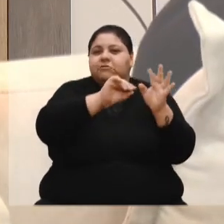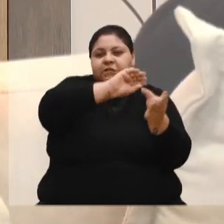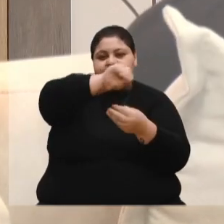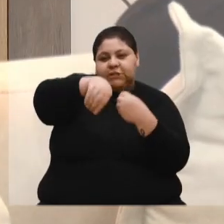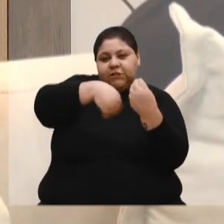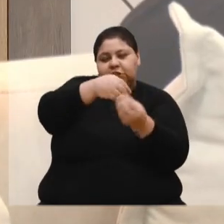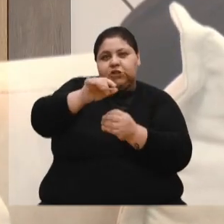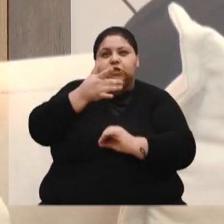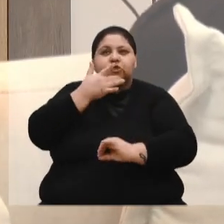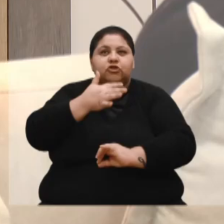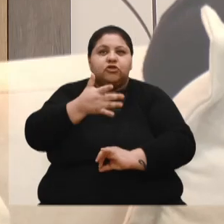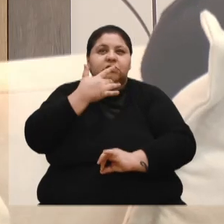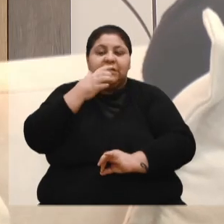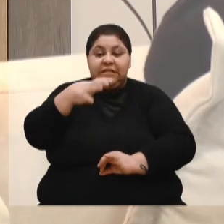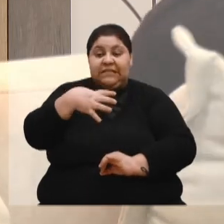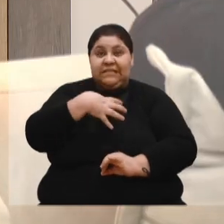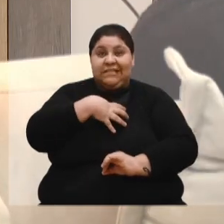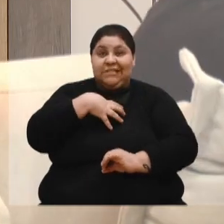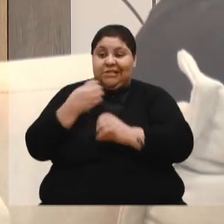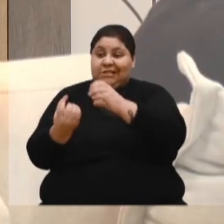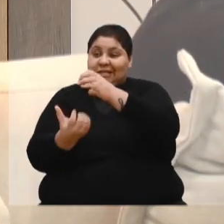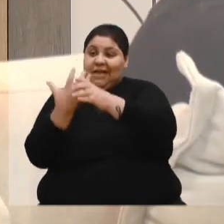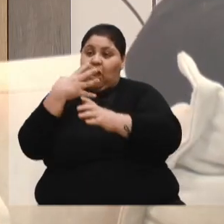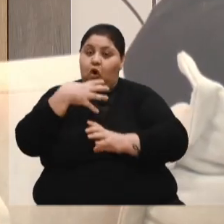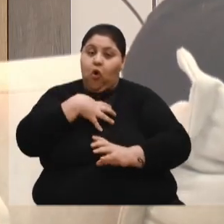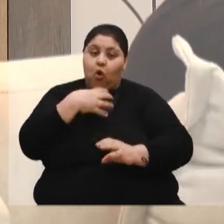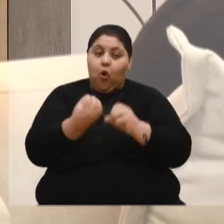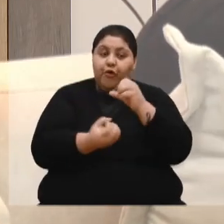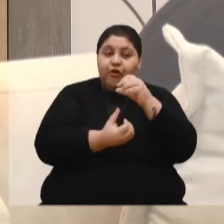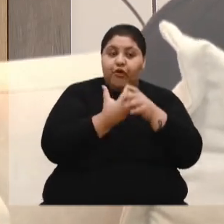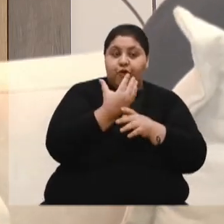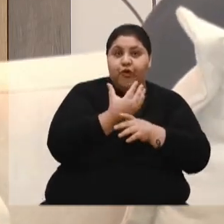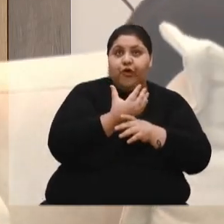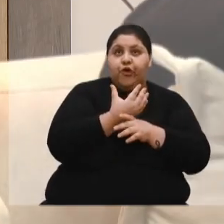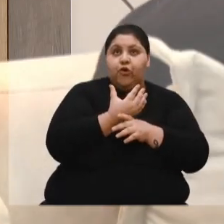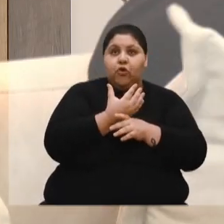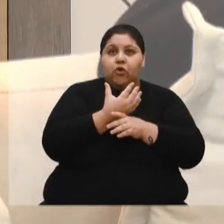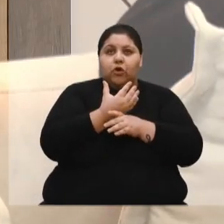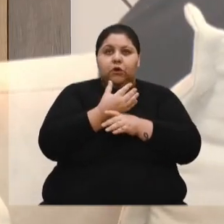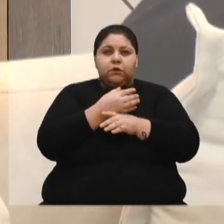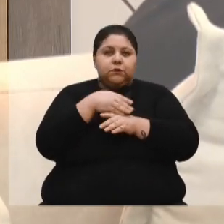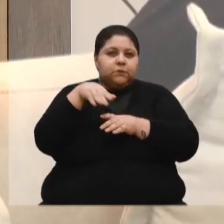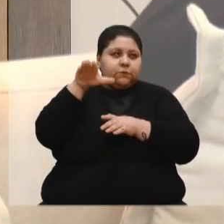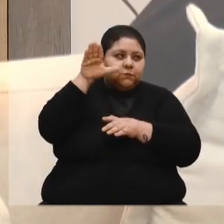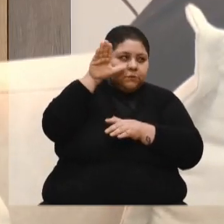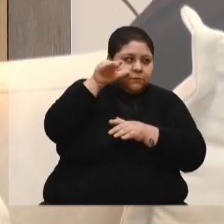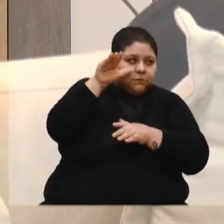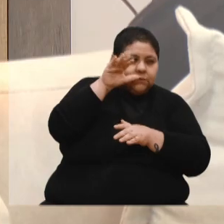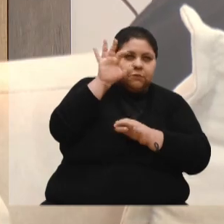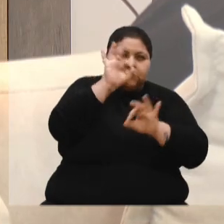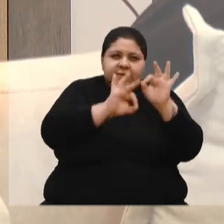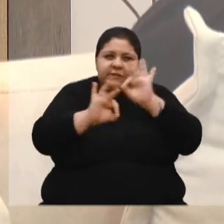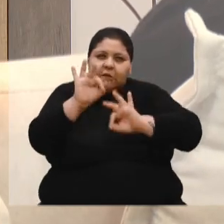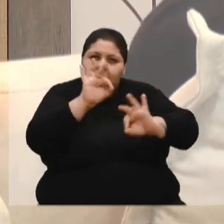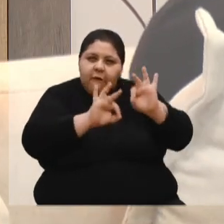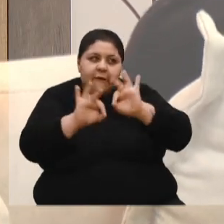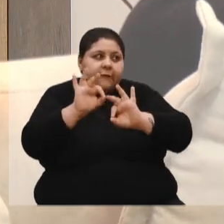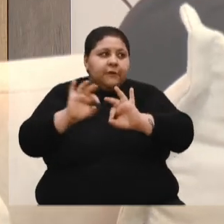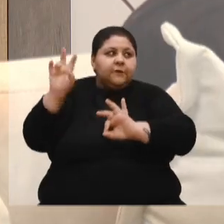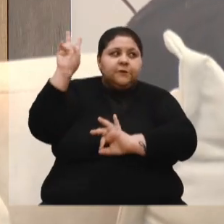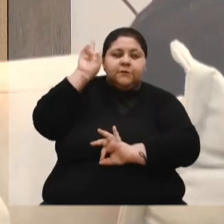de cores, dessas formas, você criar as formas, né, criar um pouco do mistério, né, da